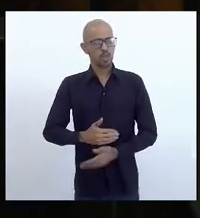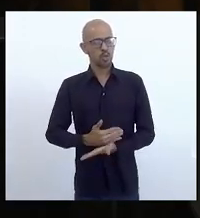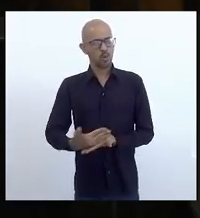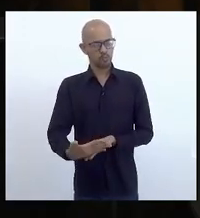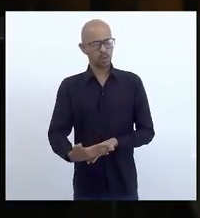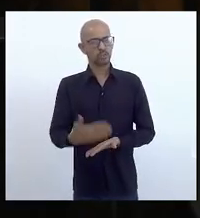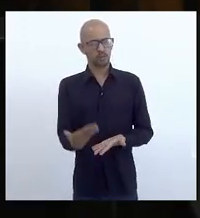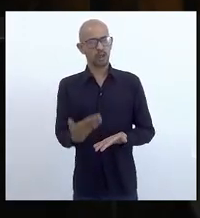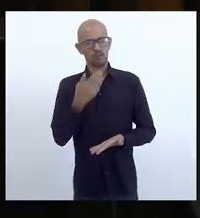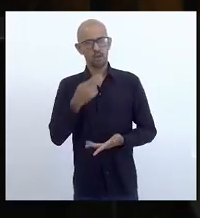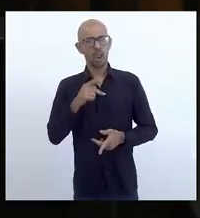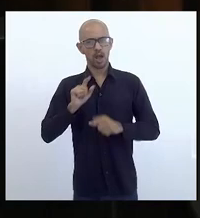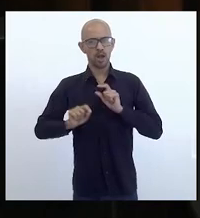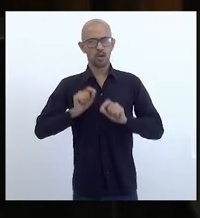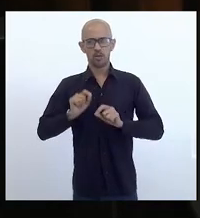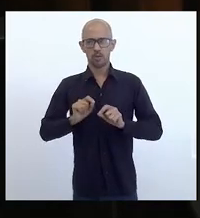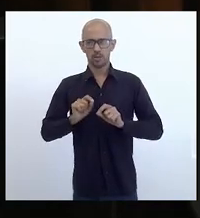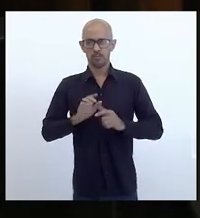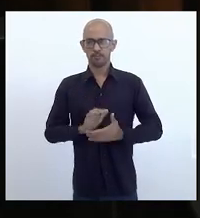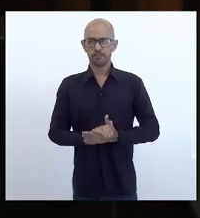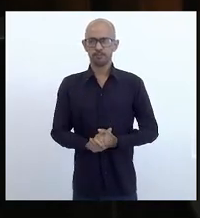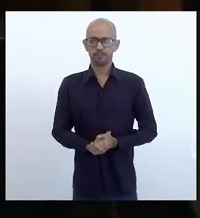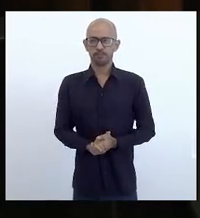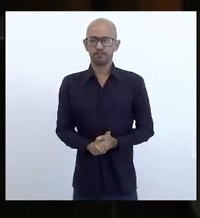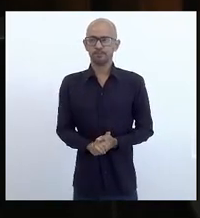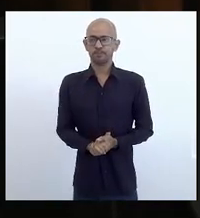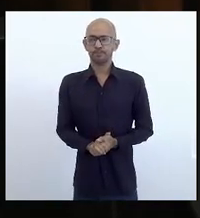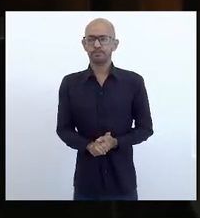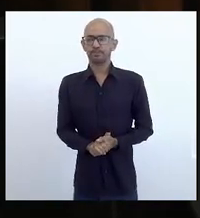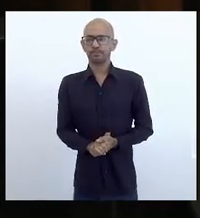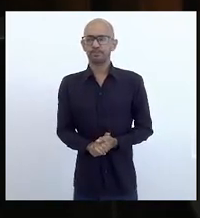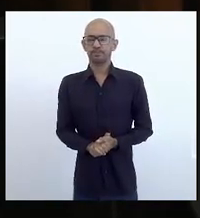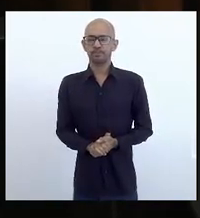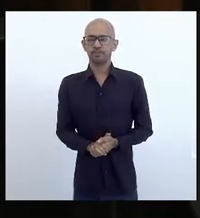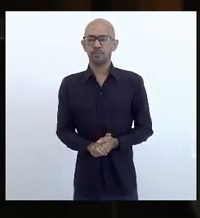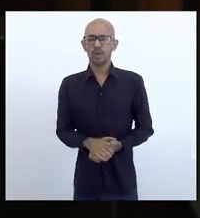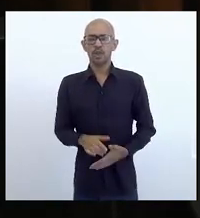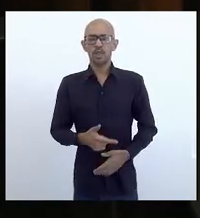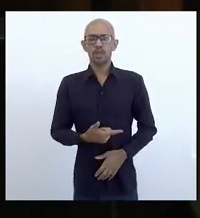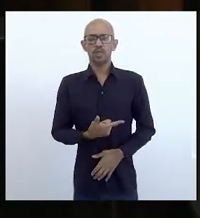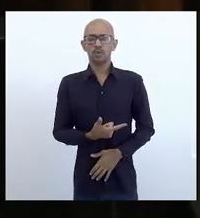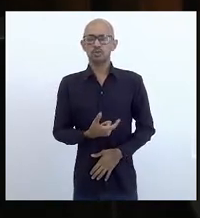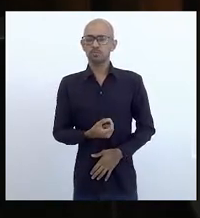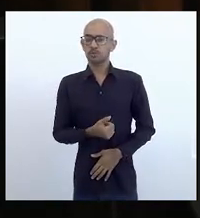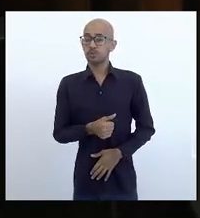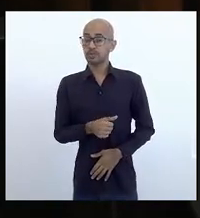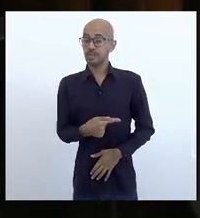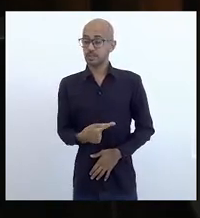inicialmente dizer que, desde 17 para cá,